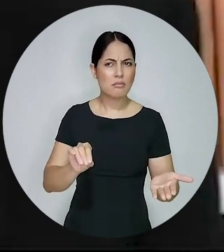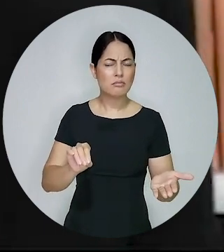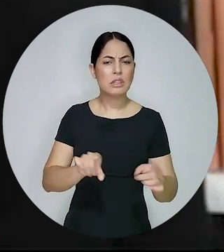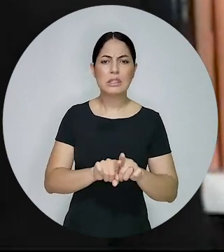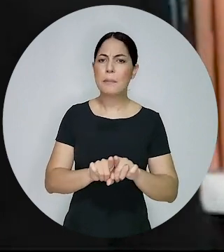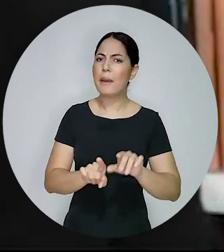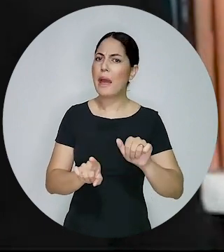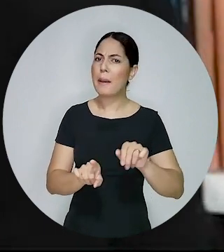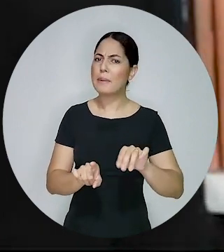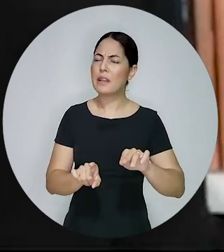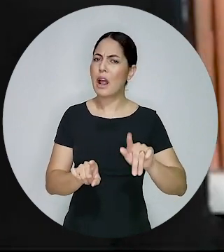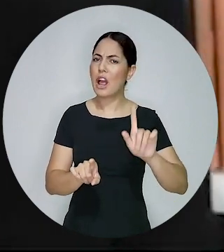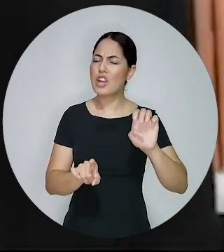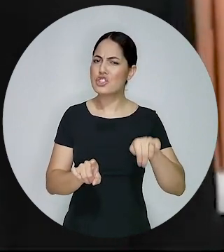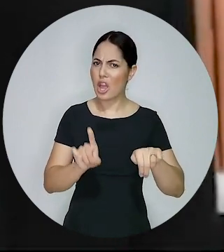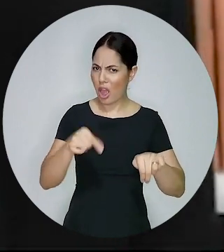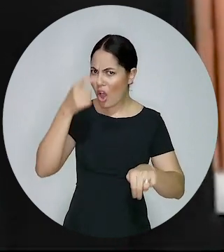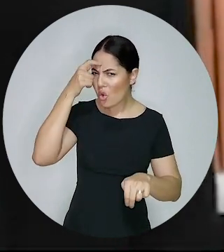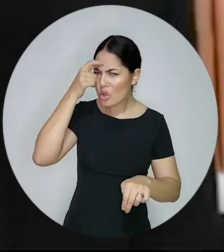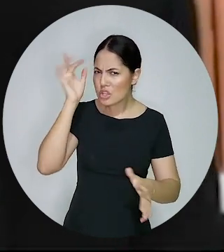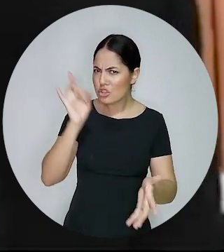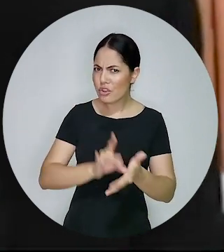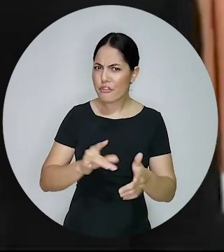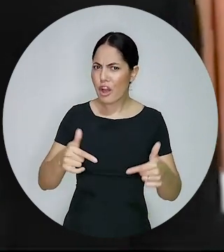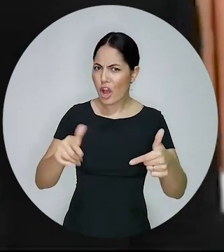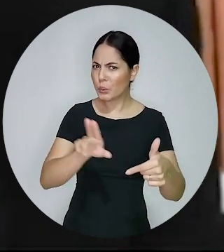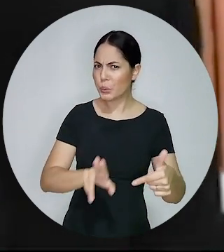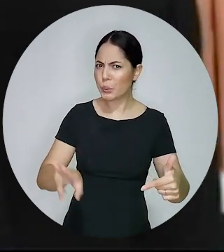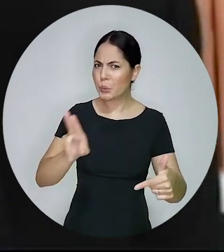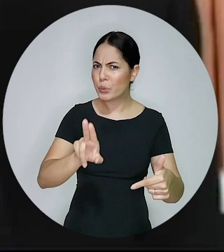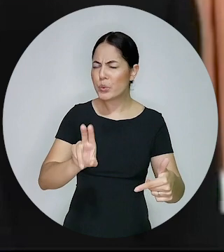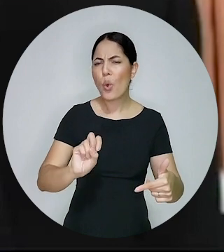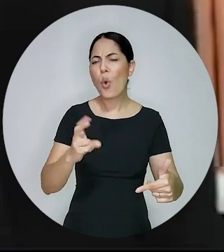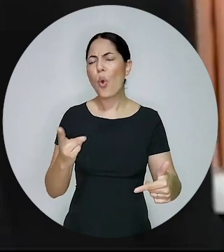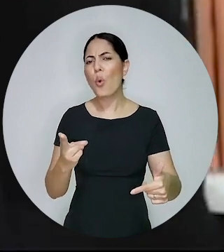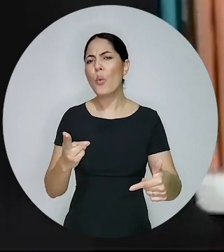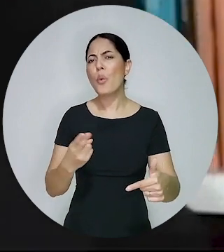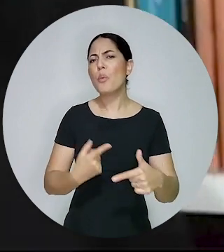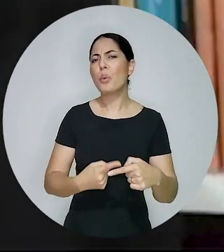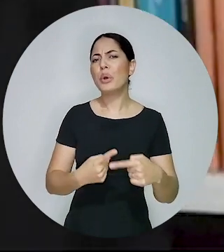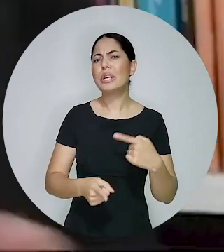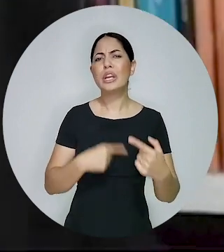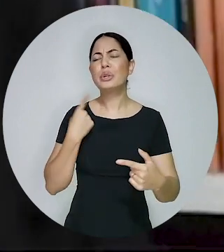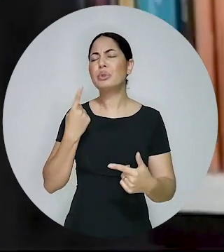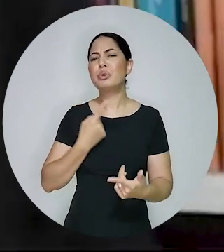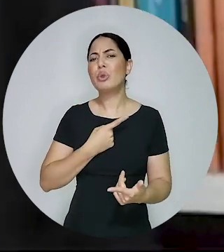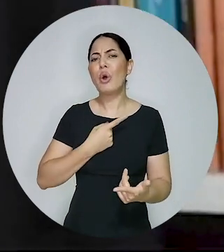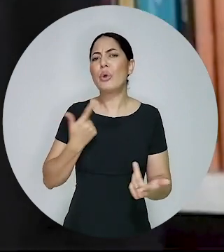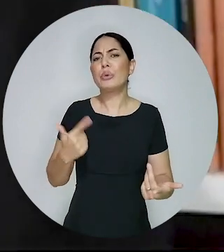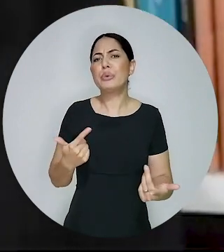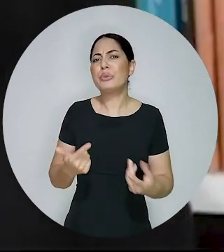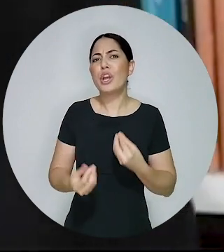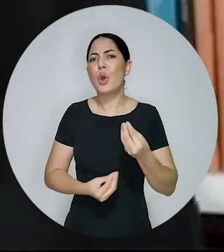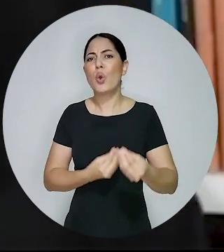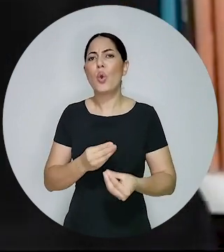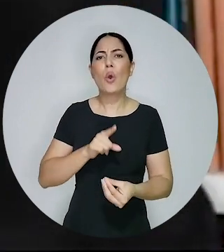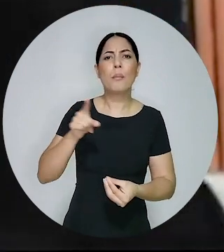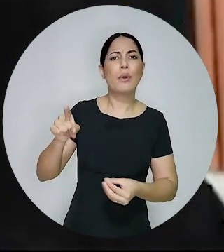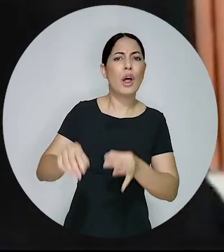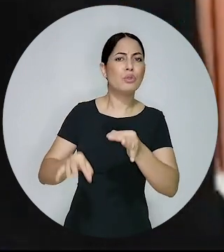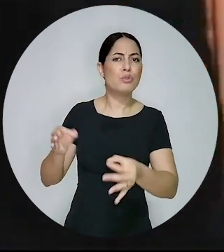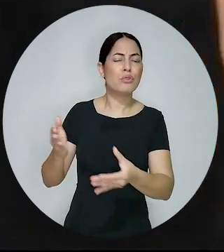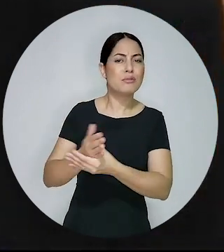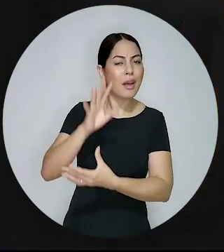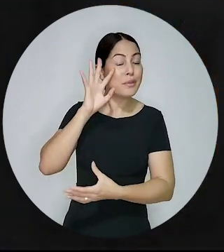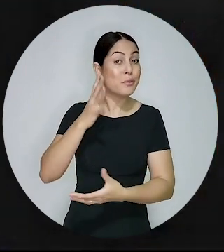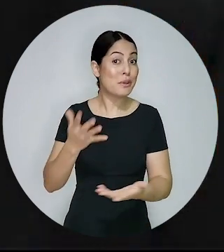estão sendo utilizados como uma alternativa consciente e efetiva, ou está sendo usado porque a gente não tem alternativa